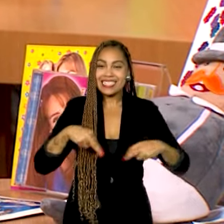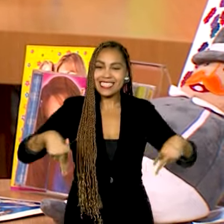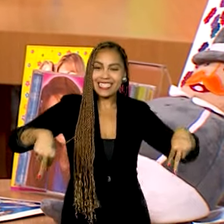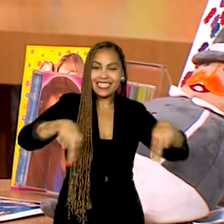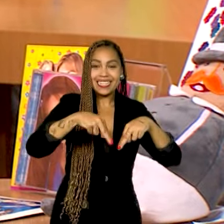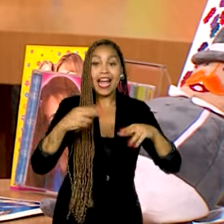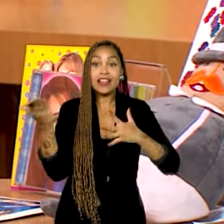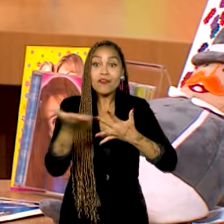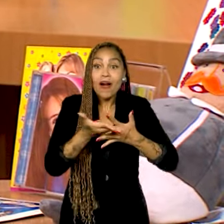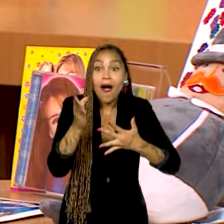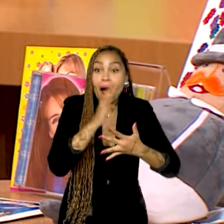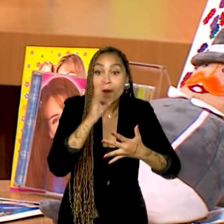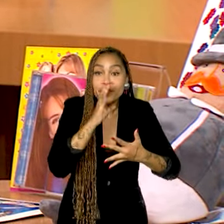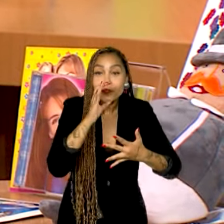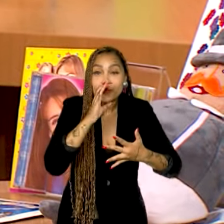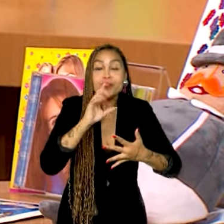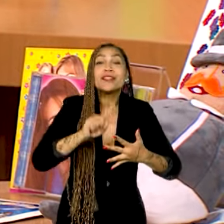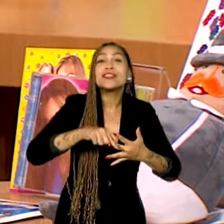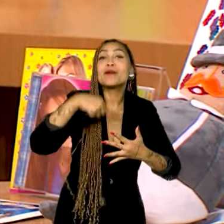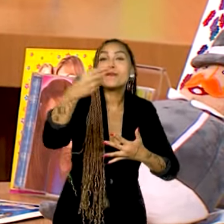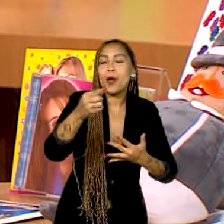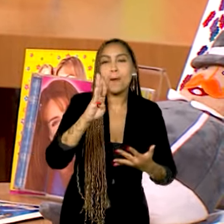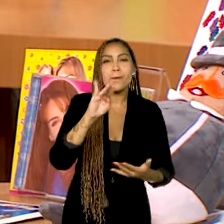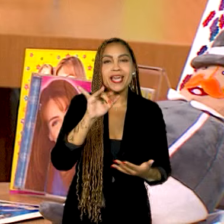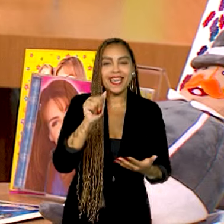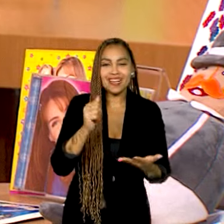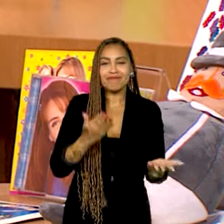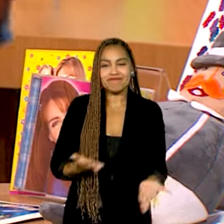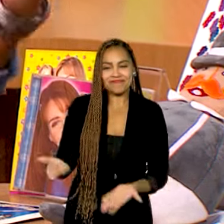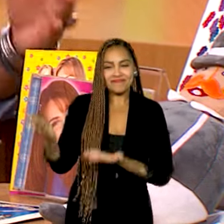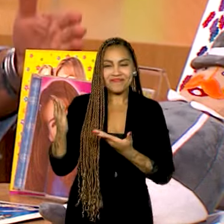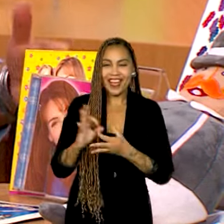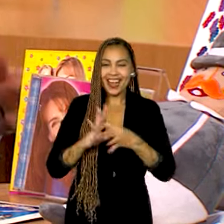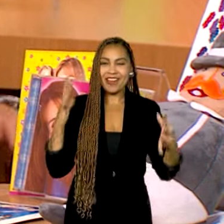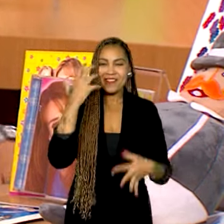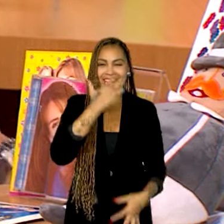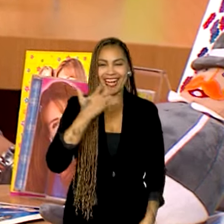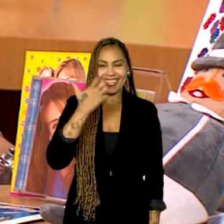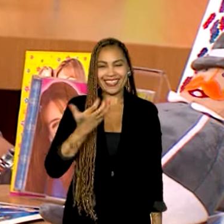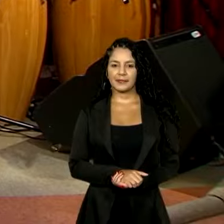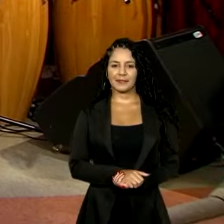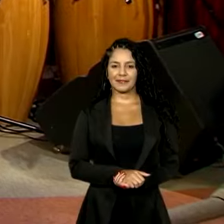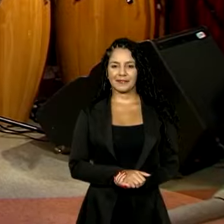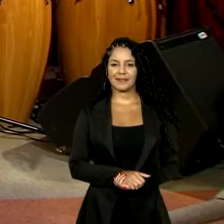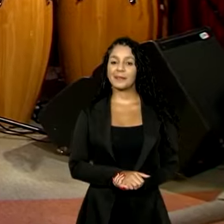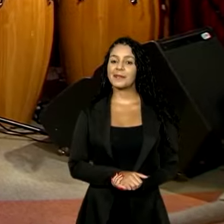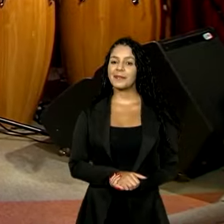intervalo rapidinho, mas até lá, Bia, o palco do Sem Censura é seu, por favor.